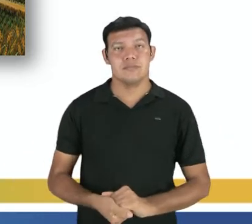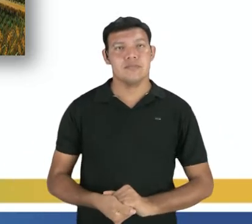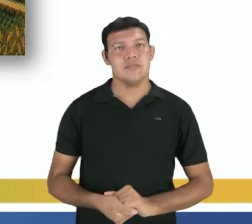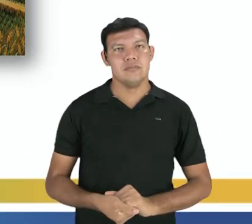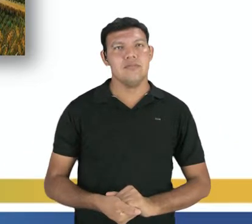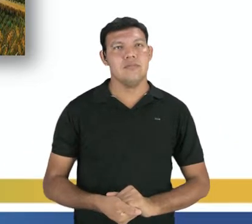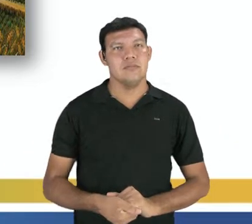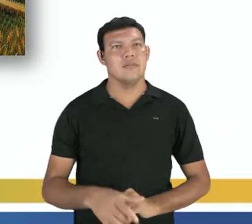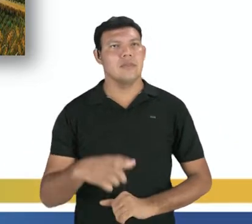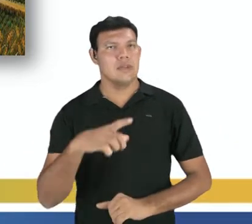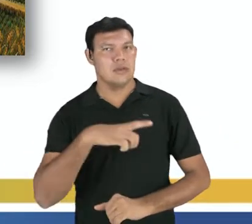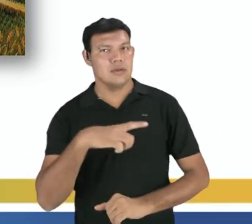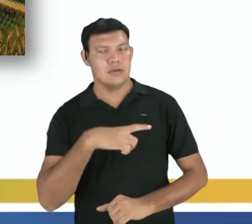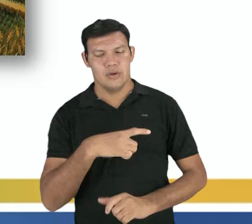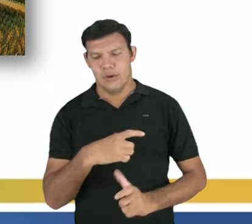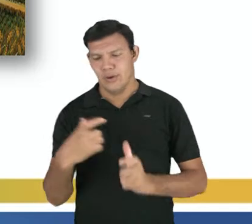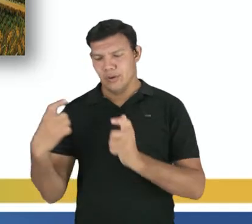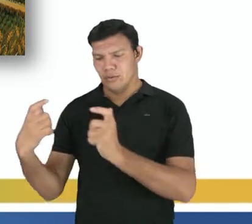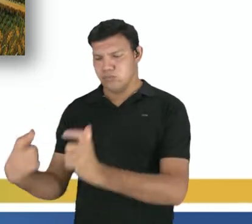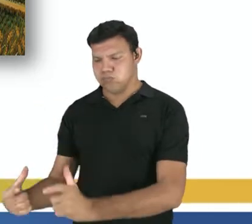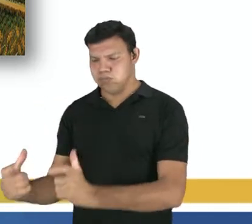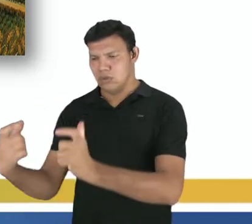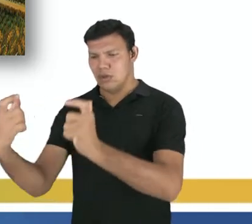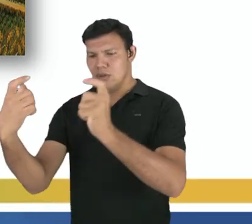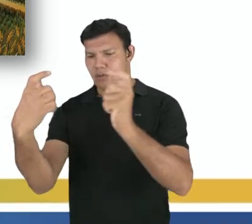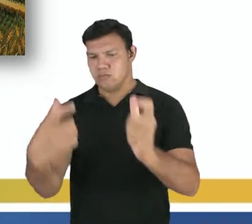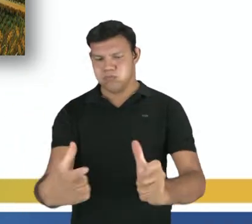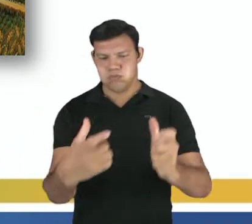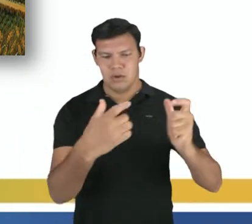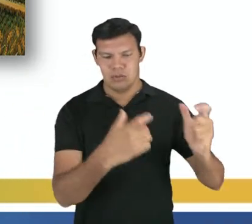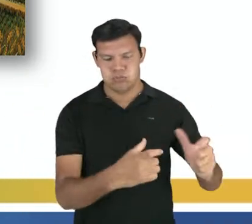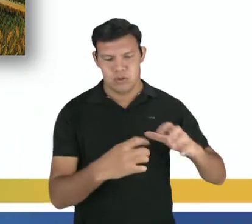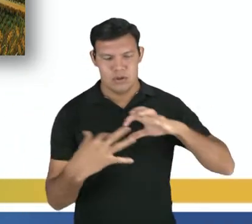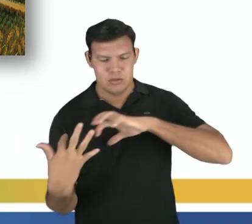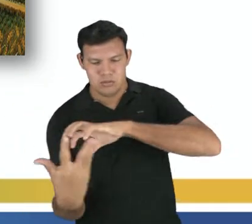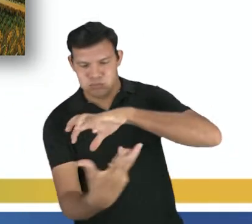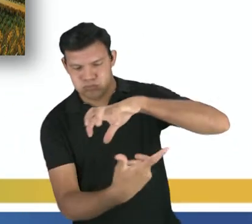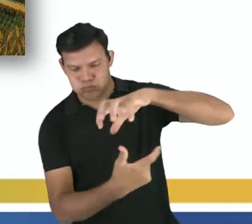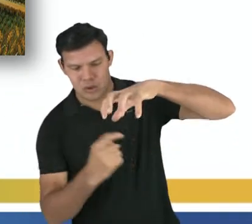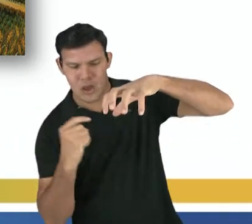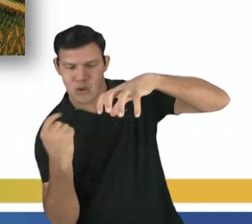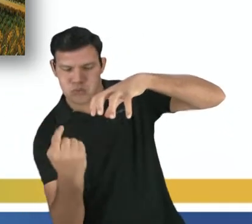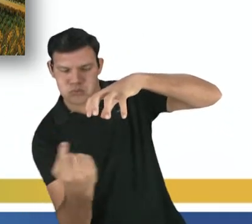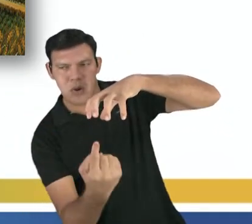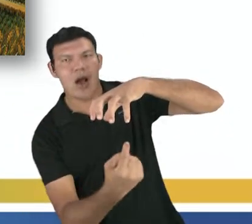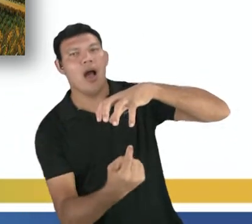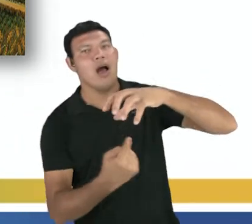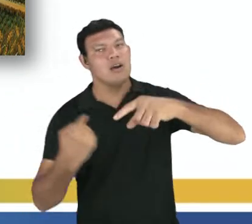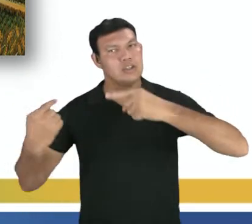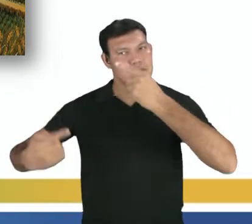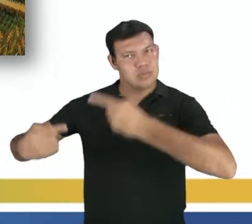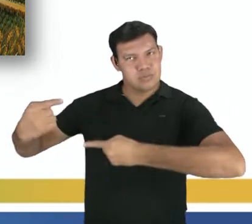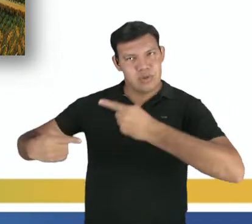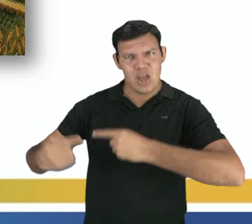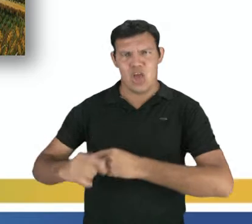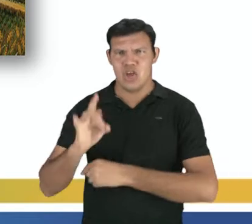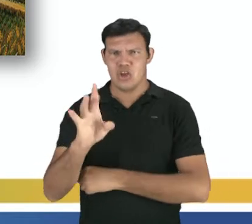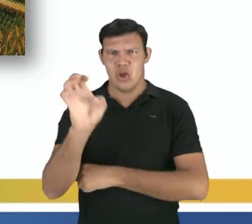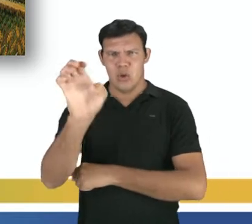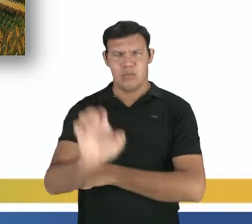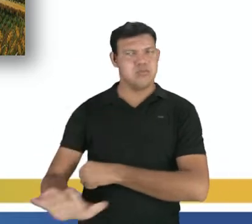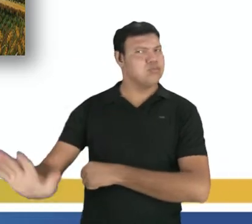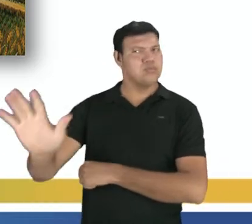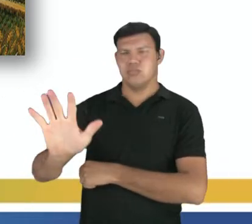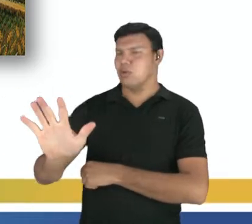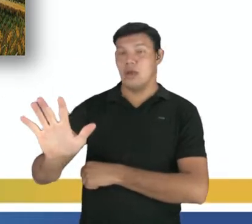de neolitização em diversas regiões do mundo, né? Voltando novamente à discussão. Não é só na Europa, a gente